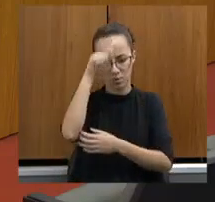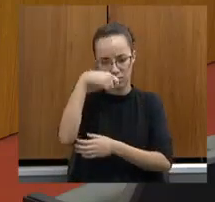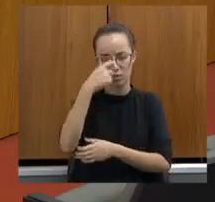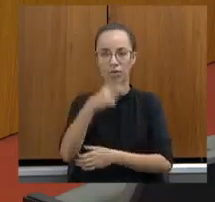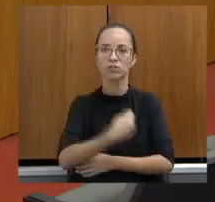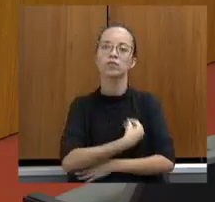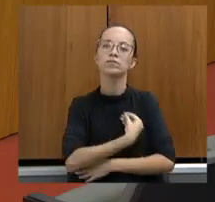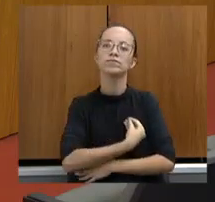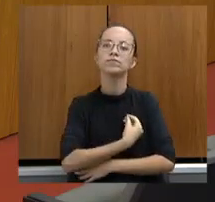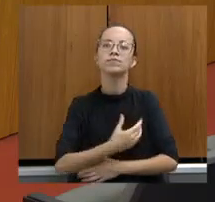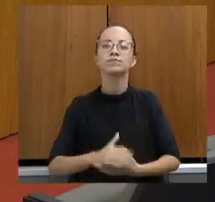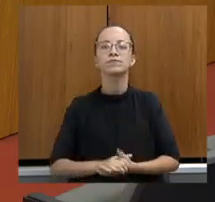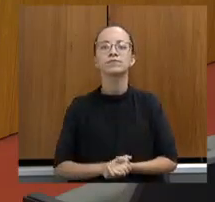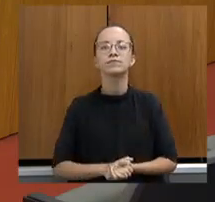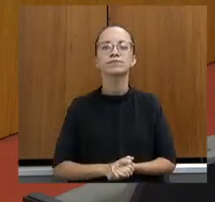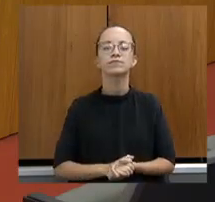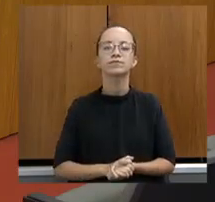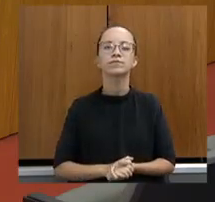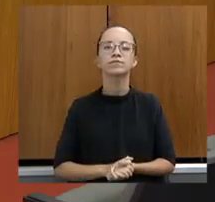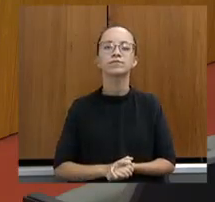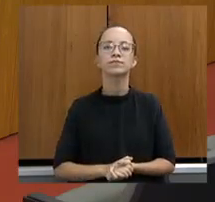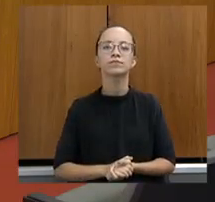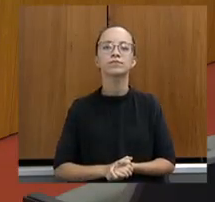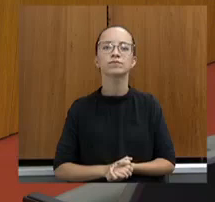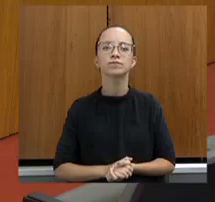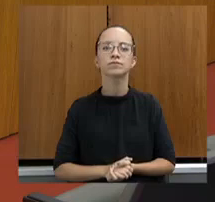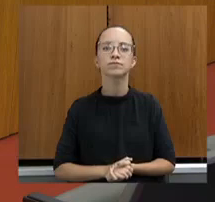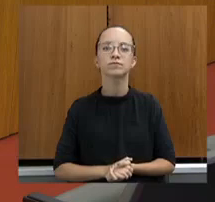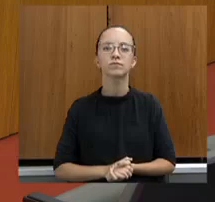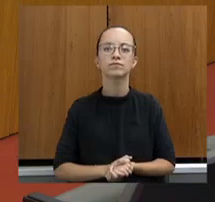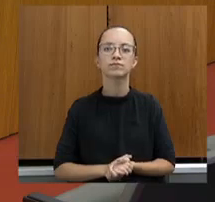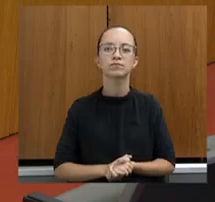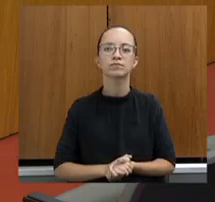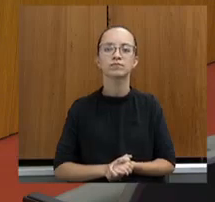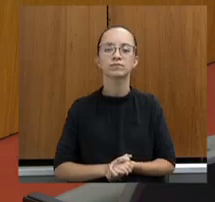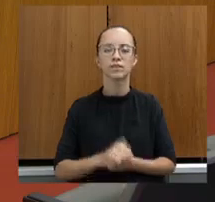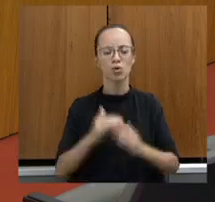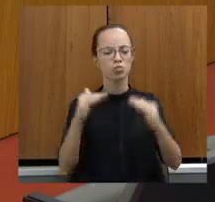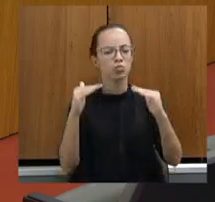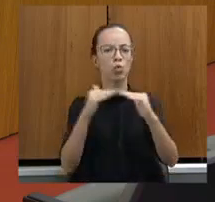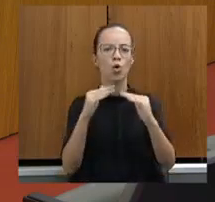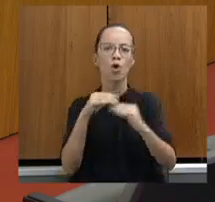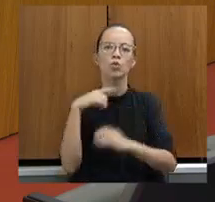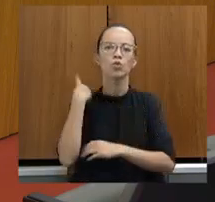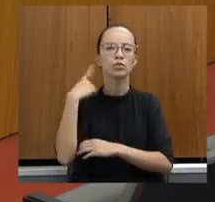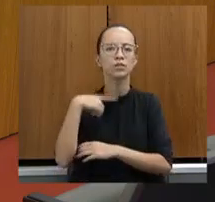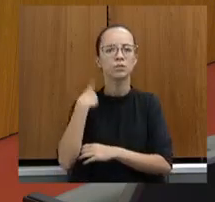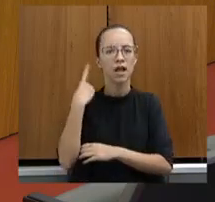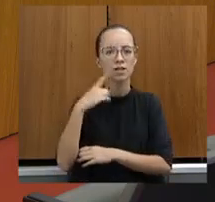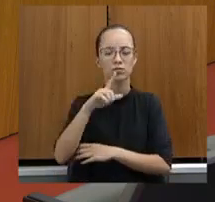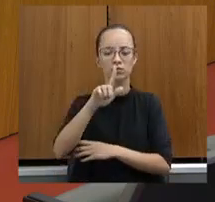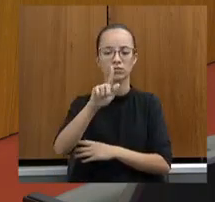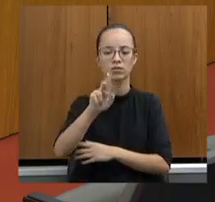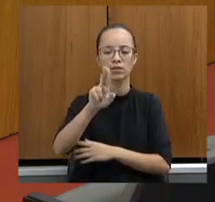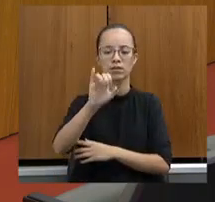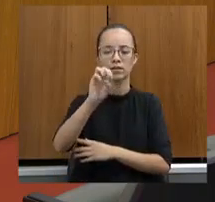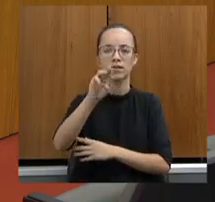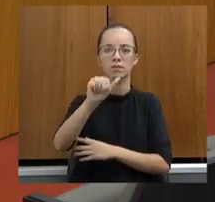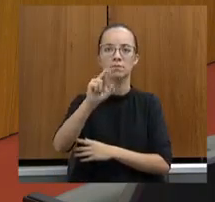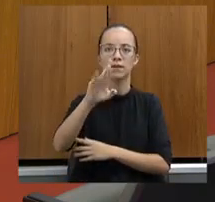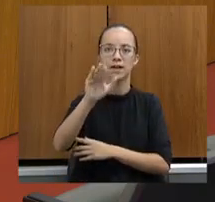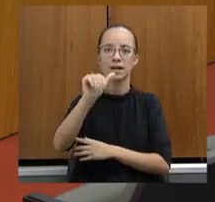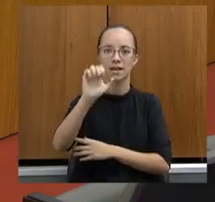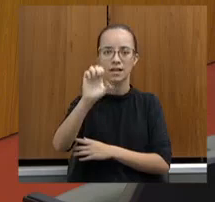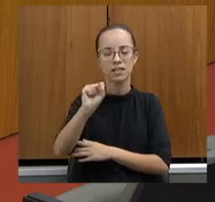está aqui eu queria só só pegando a fala do Deputado Guimarães eu Concordo totalmente com ele no sentido da reforma tributária Eu acho que